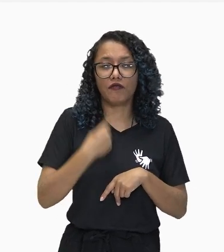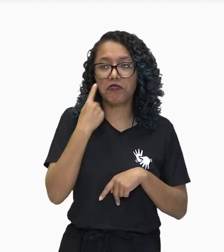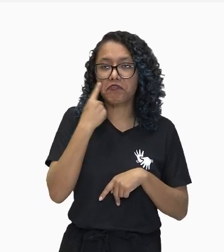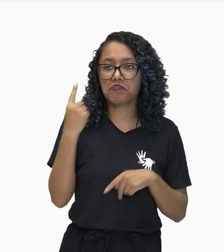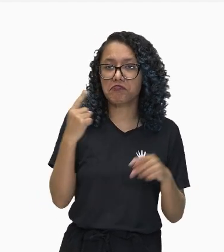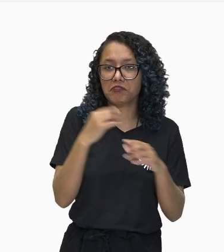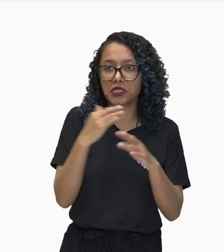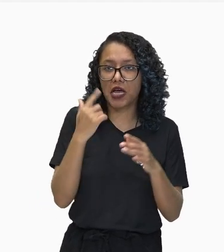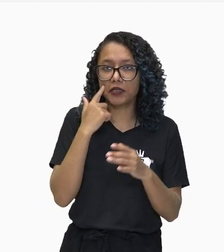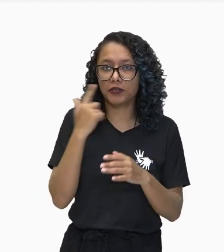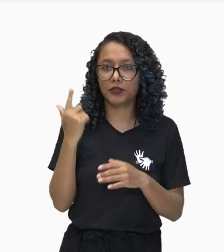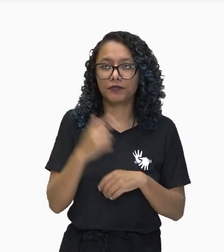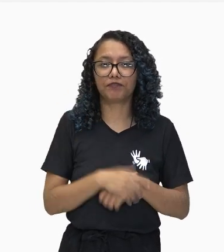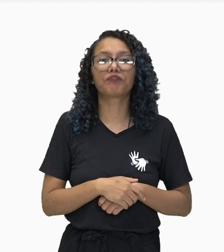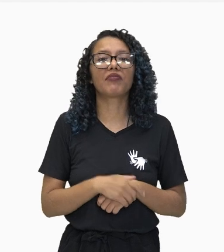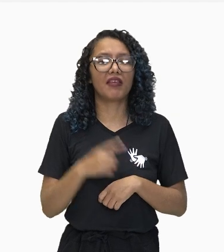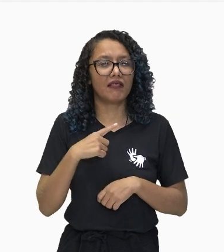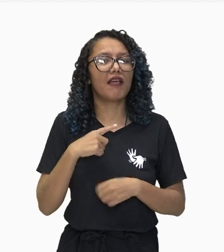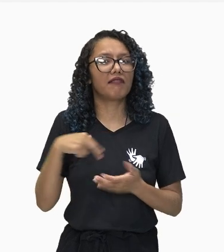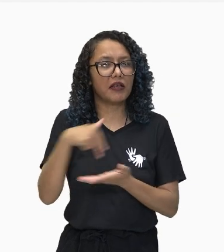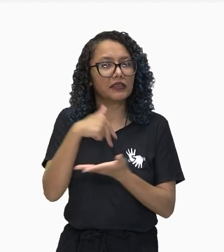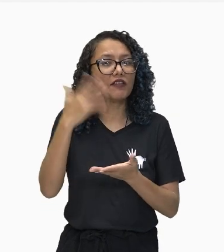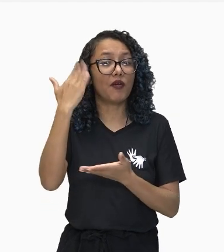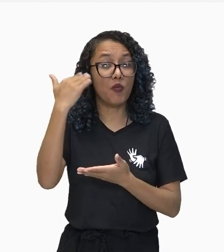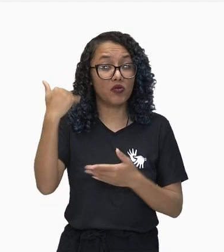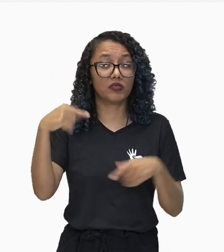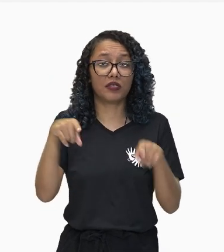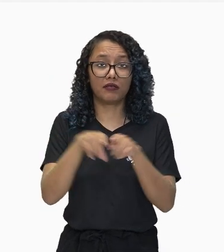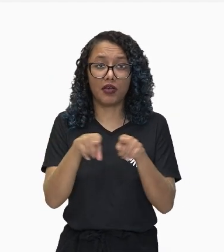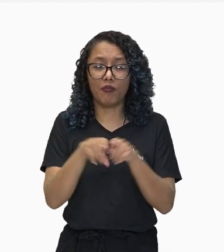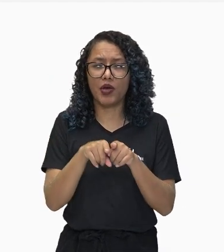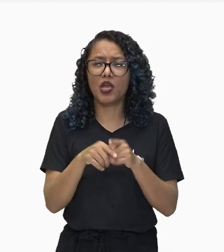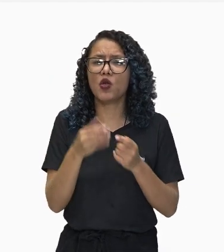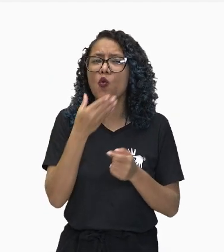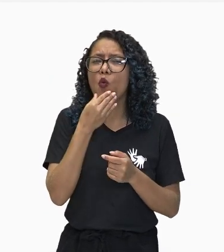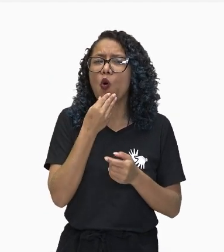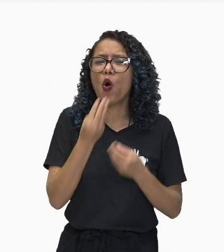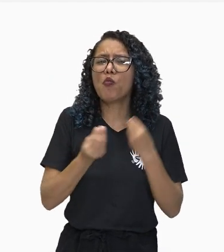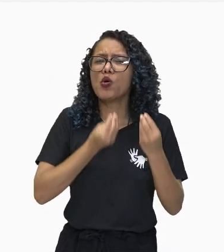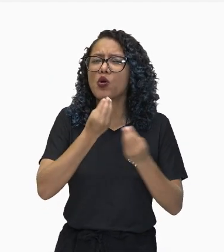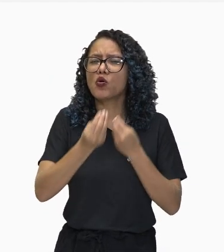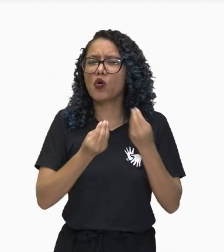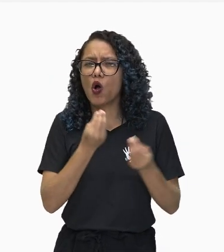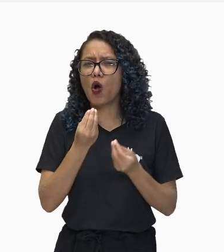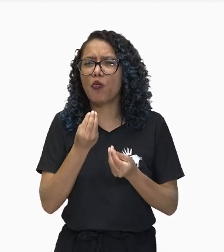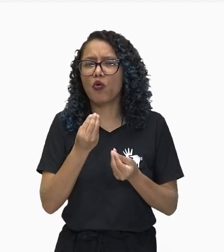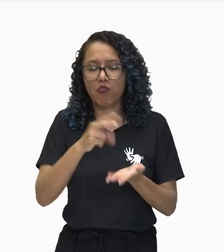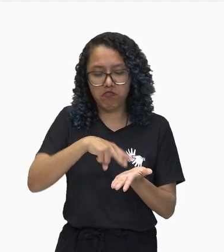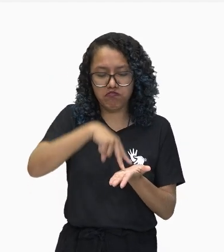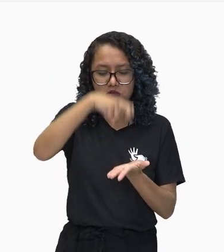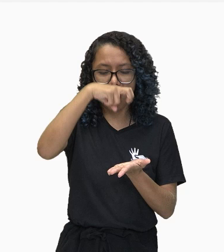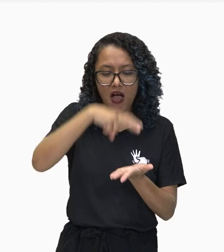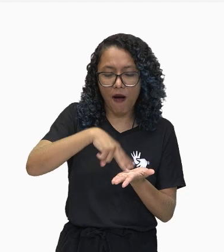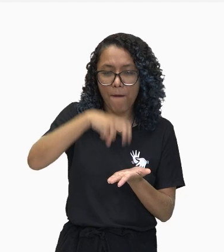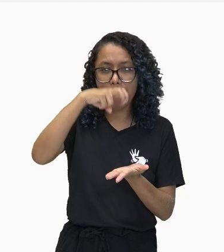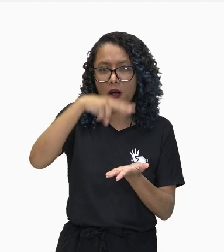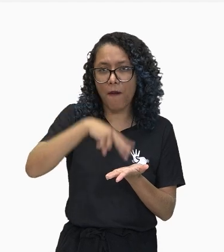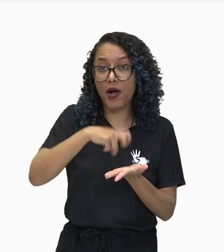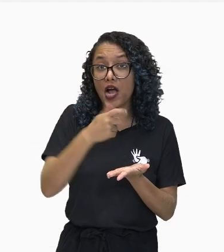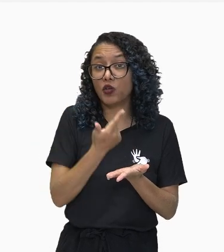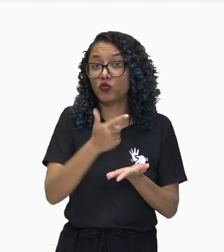conhecida. Os homens estão dando saltos incrivelmente grandes, enquanto os outros